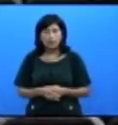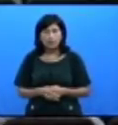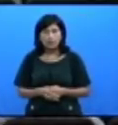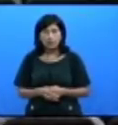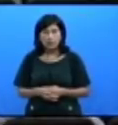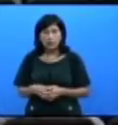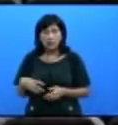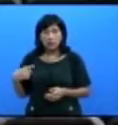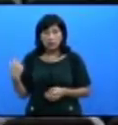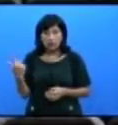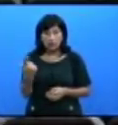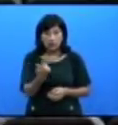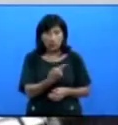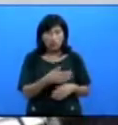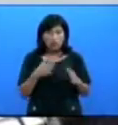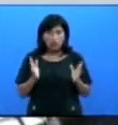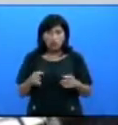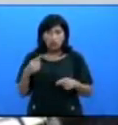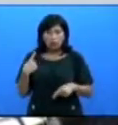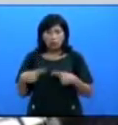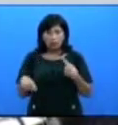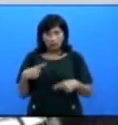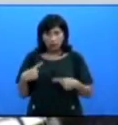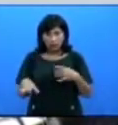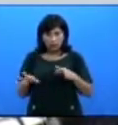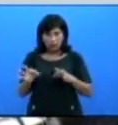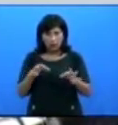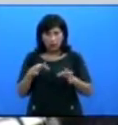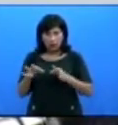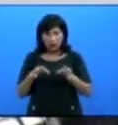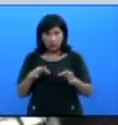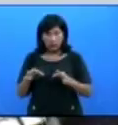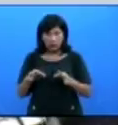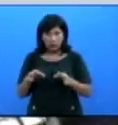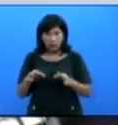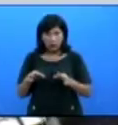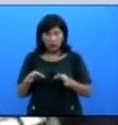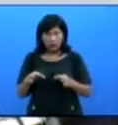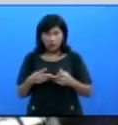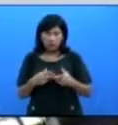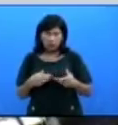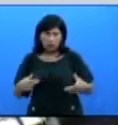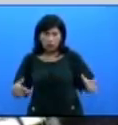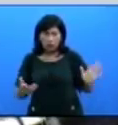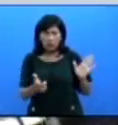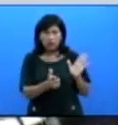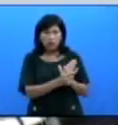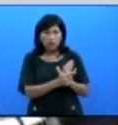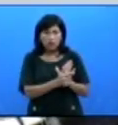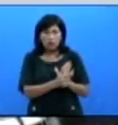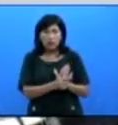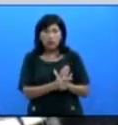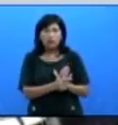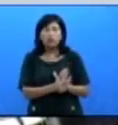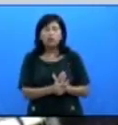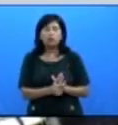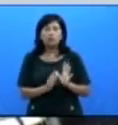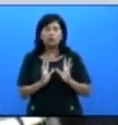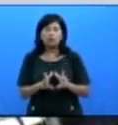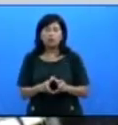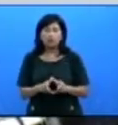Nós vamos colocar em discussão o projeto e as emendas, né, na sua